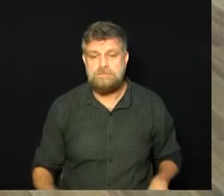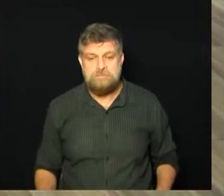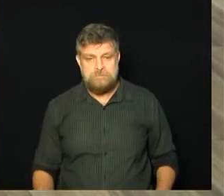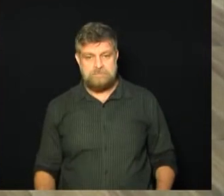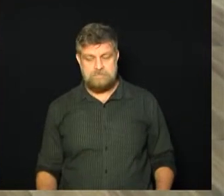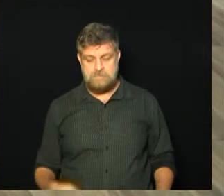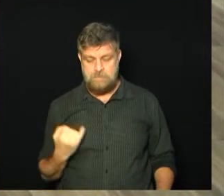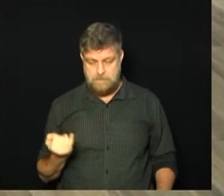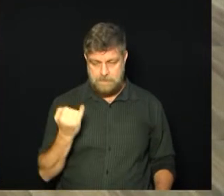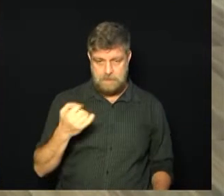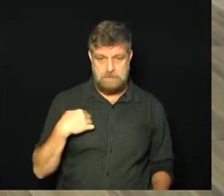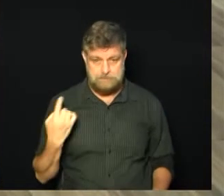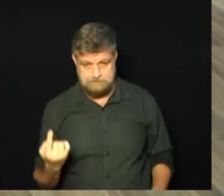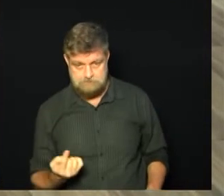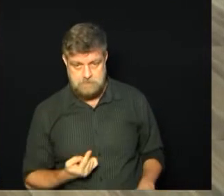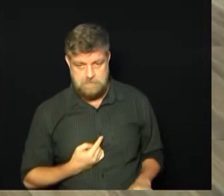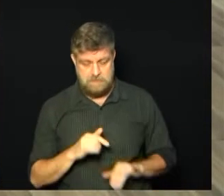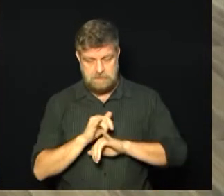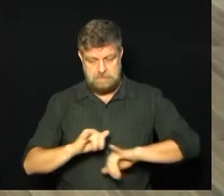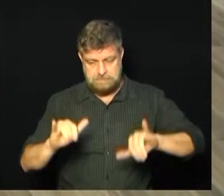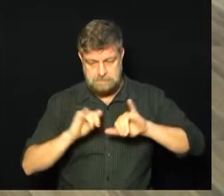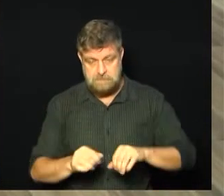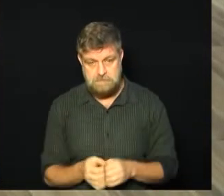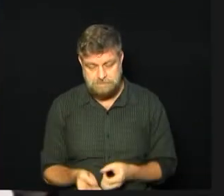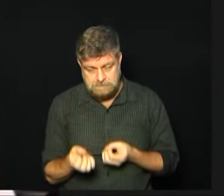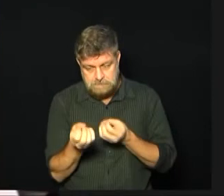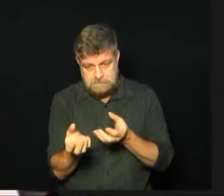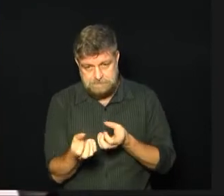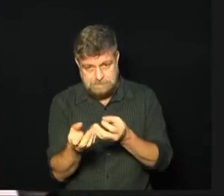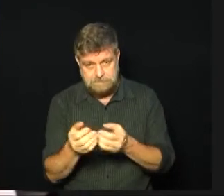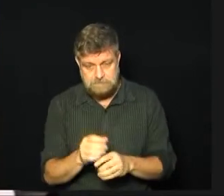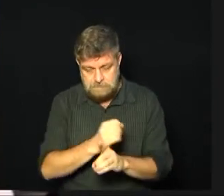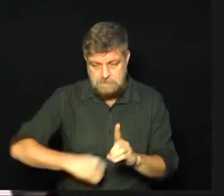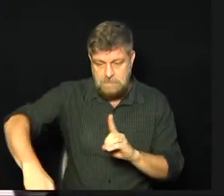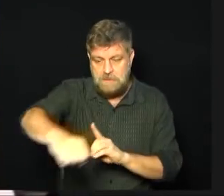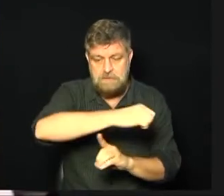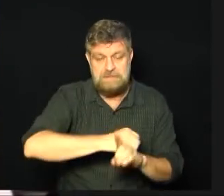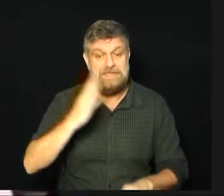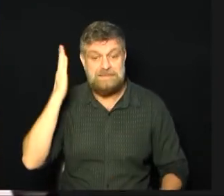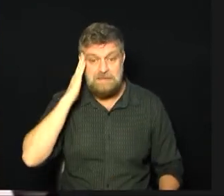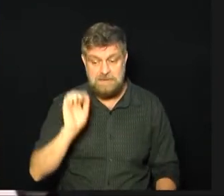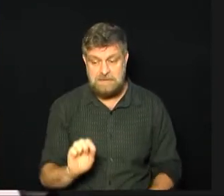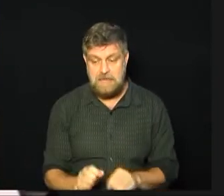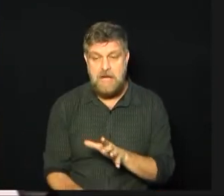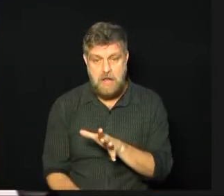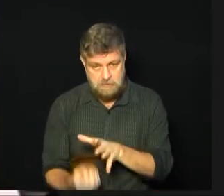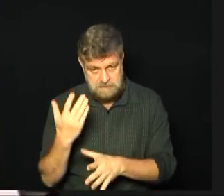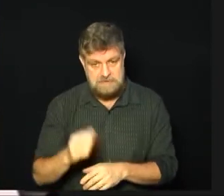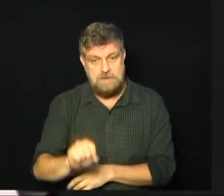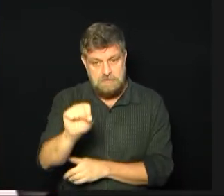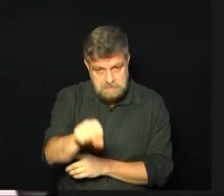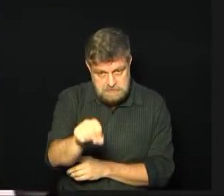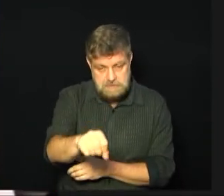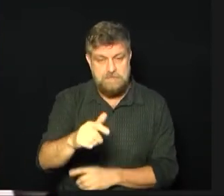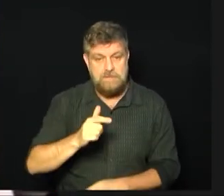que é importante? A gente lançou, na verdade, esse alerta para que toda a sociedade soubesse que estão acontecendo esses casos